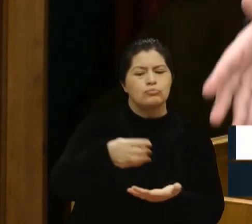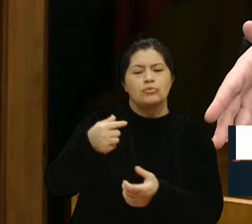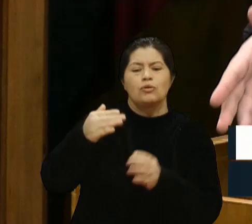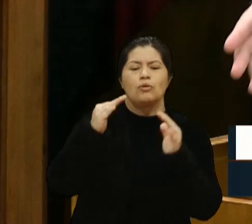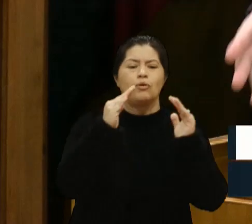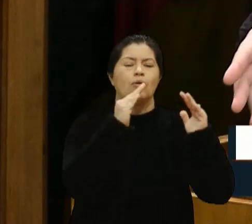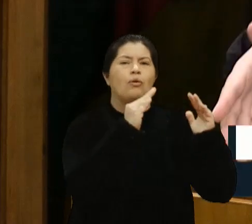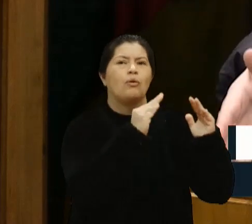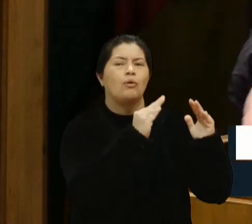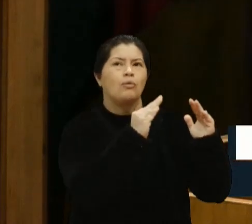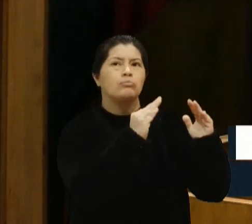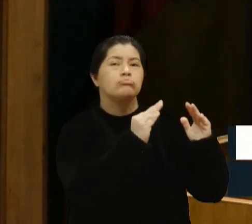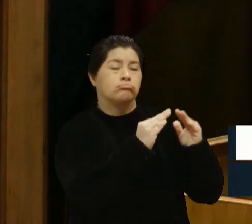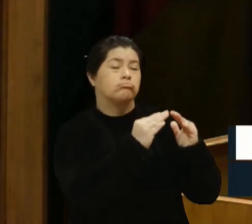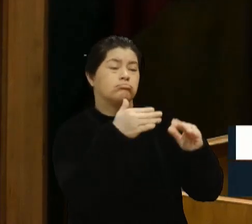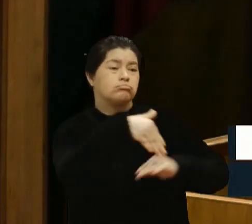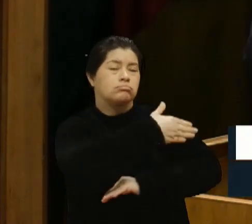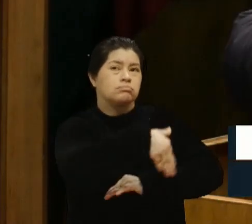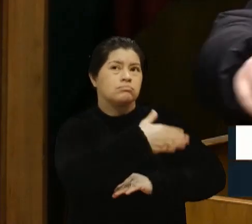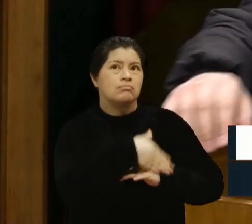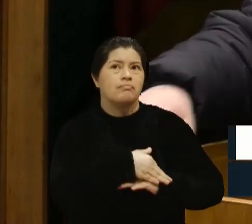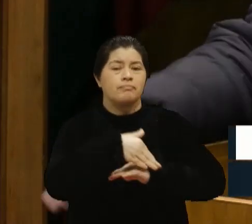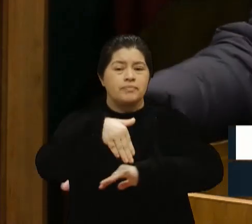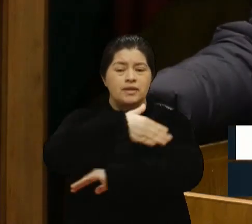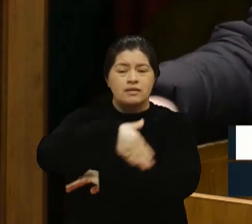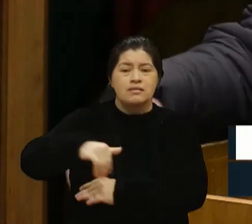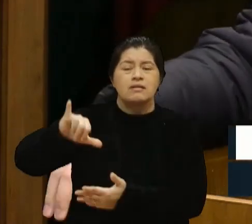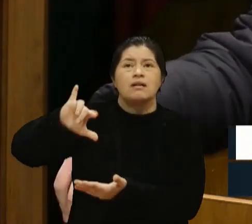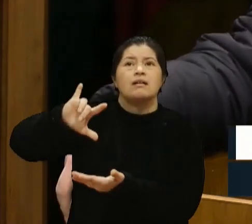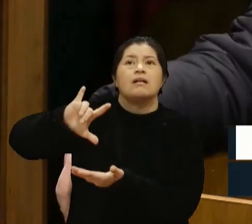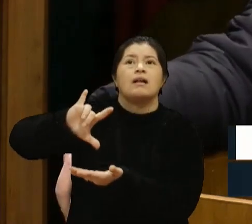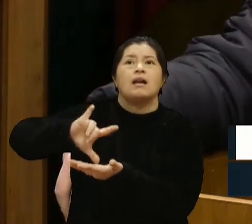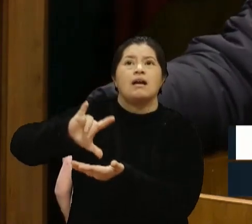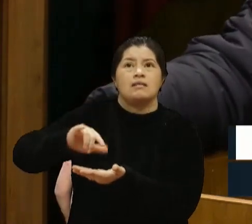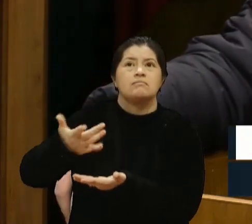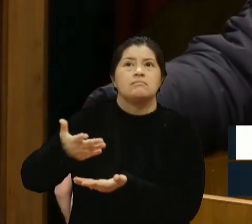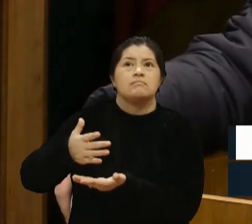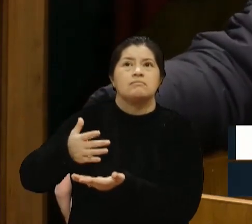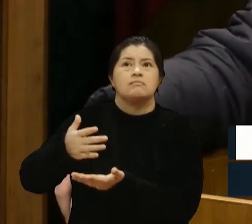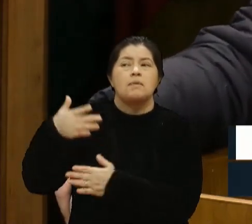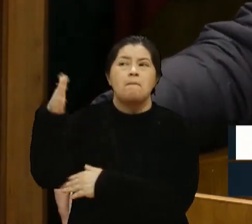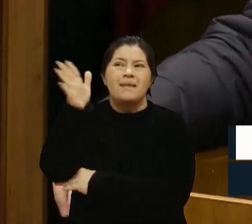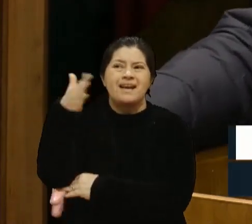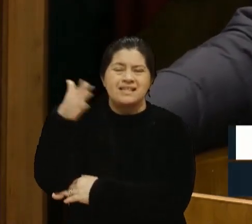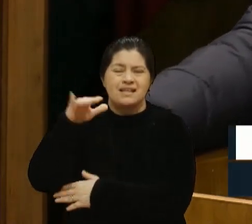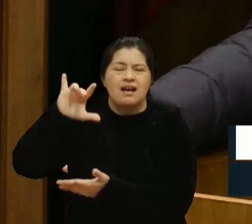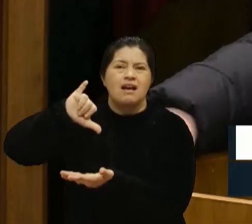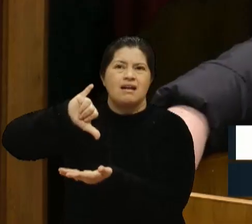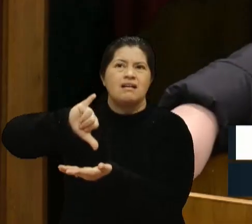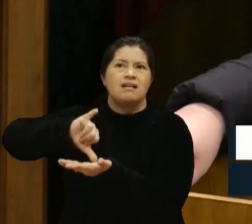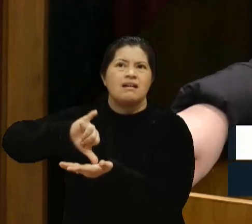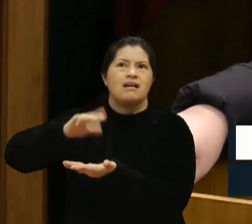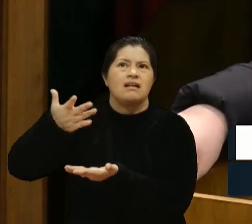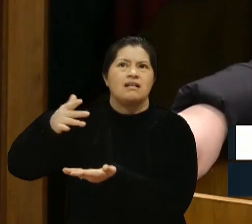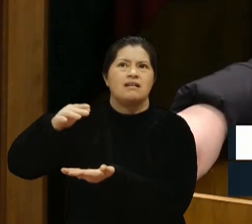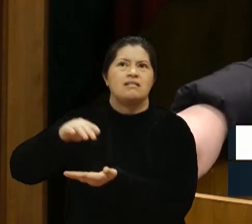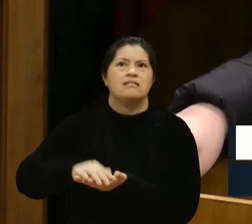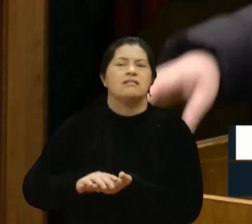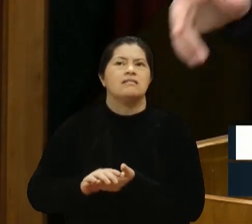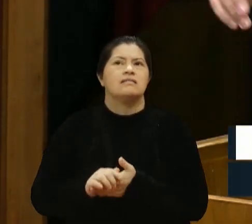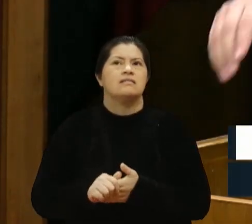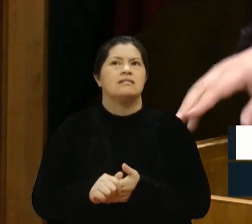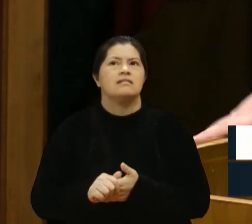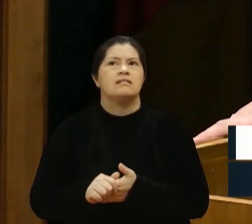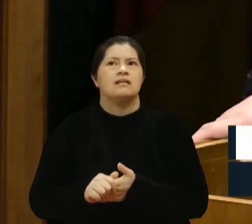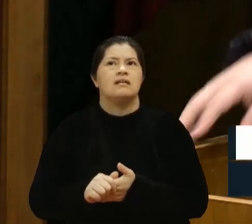sentar no cordão da Praça Dantes, sentar no cordão da Praça das Bandeiras, ao lado das Antigas Brasileiras ali, né? Aquela praça ao lado da Maca Calçados.